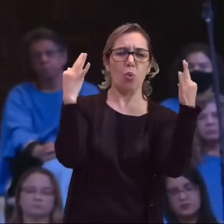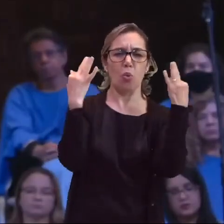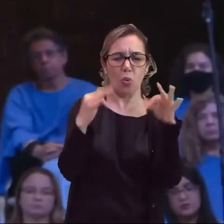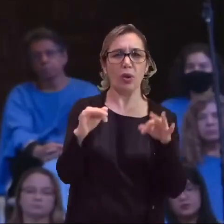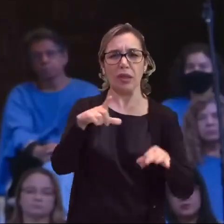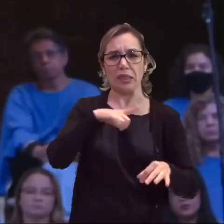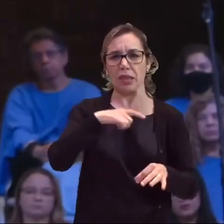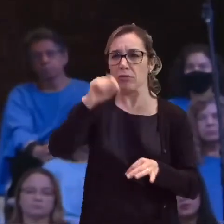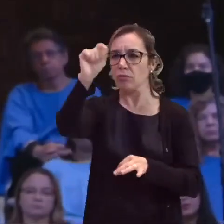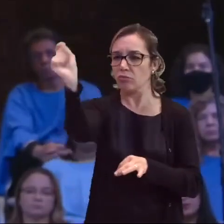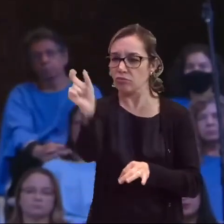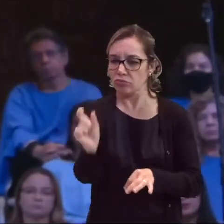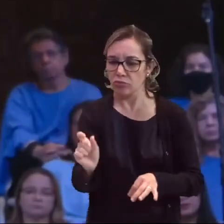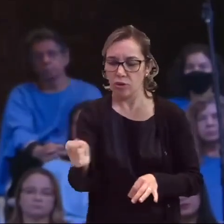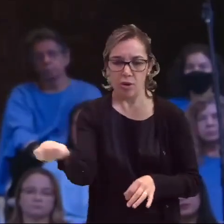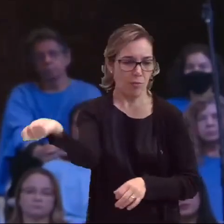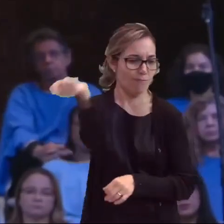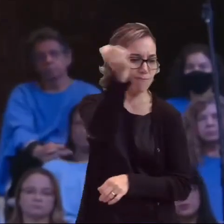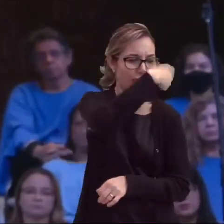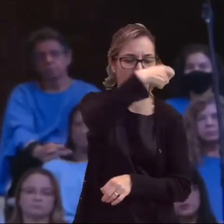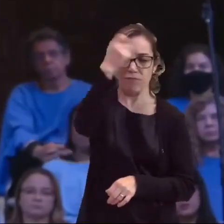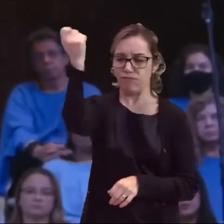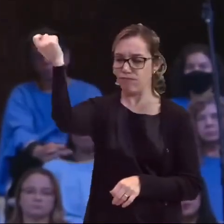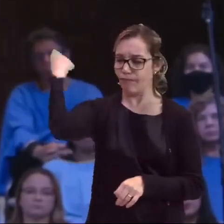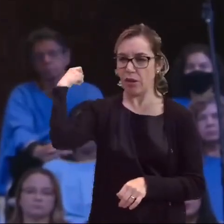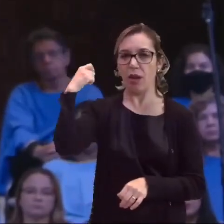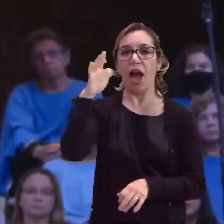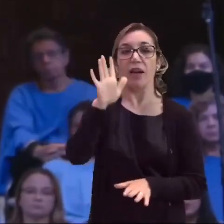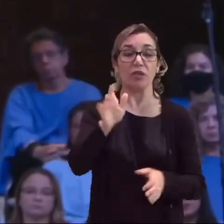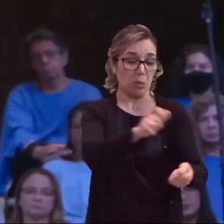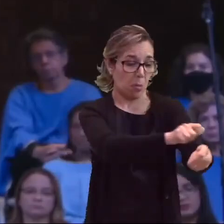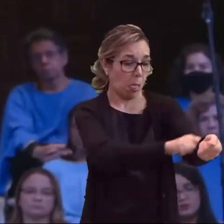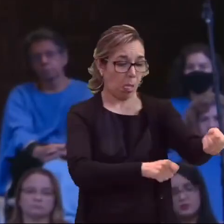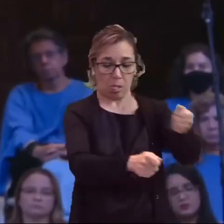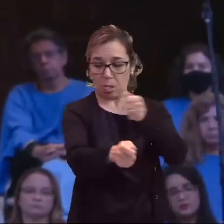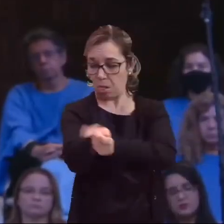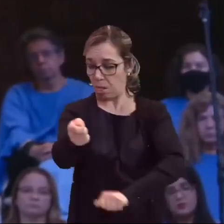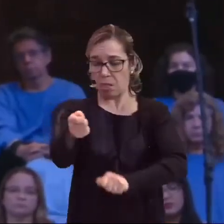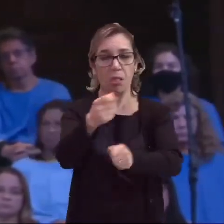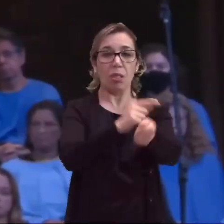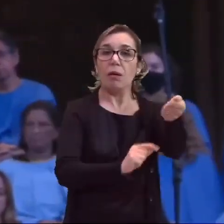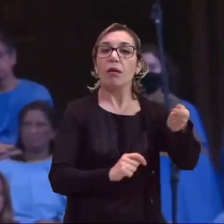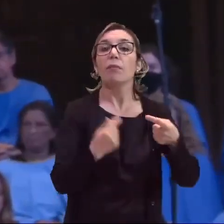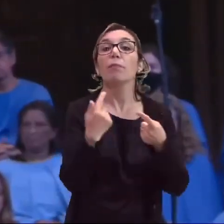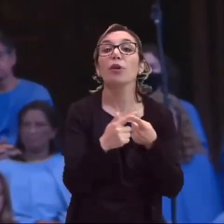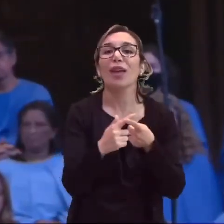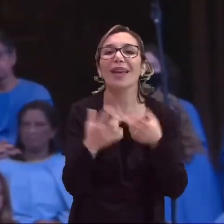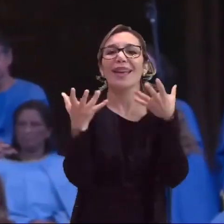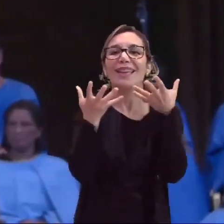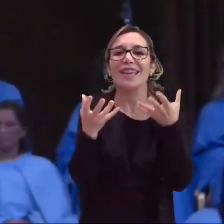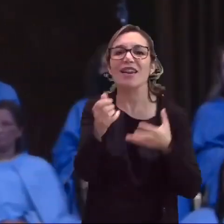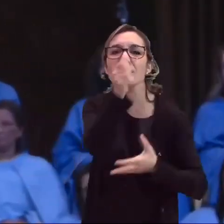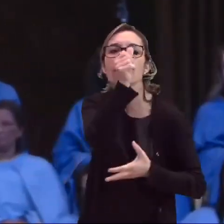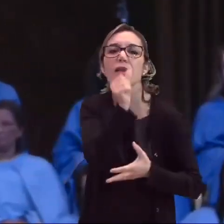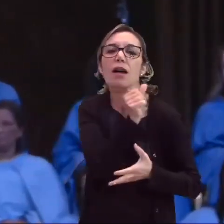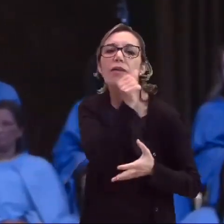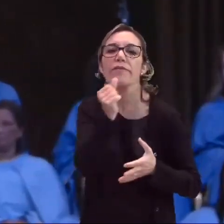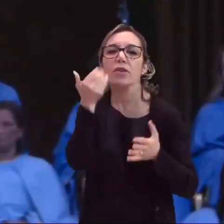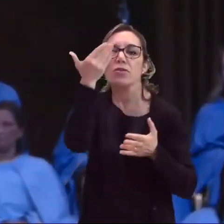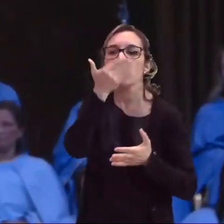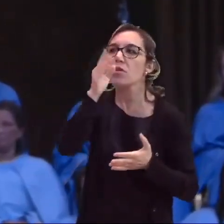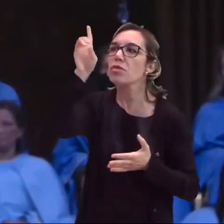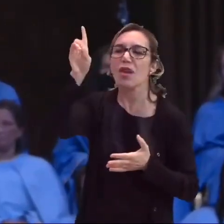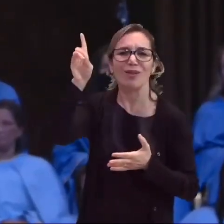chicotes enquanto oravam patinho nas costas se portavam mas Jesus nunca pediu para fazer isso